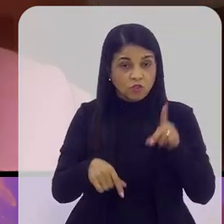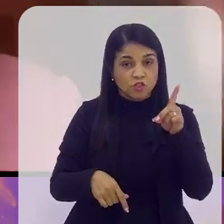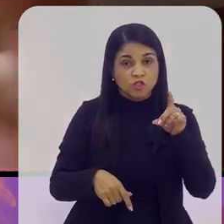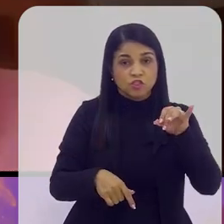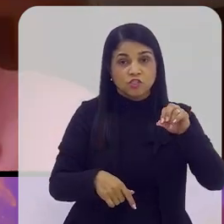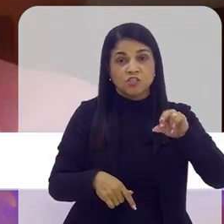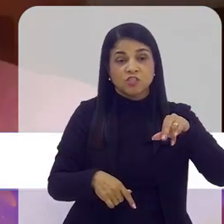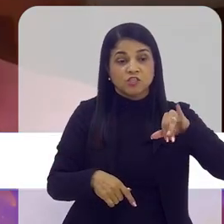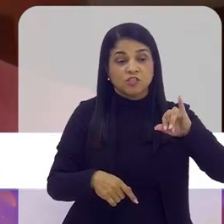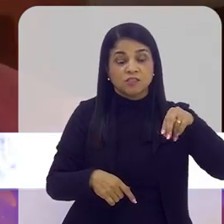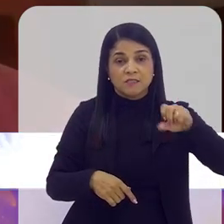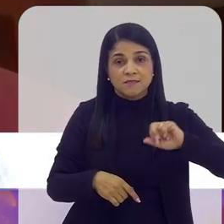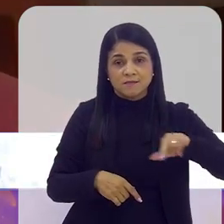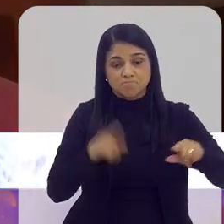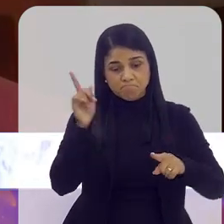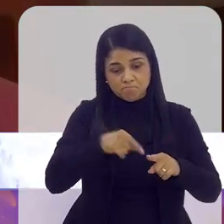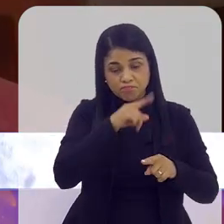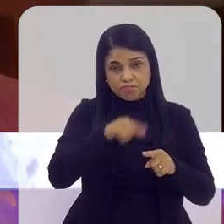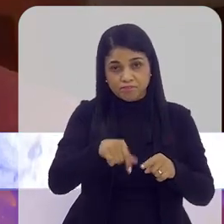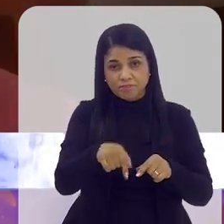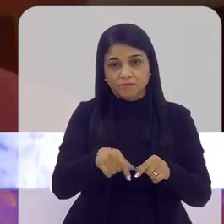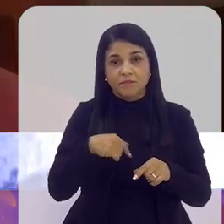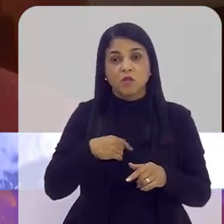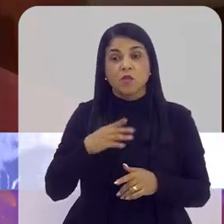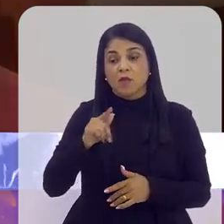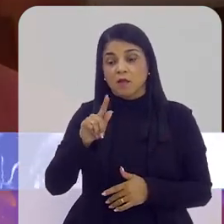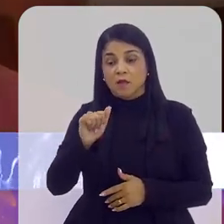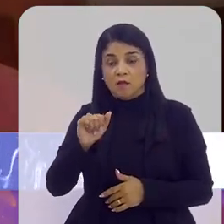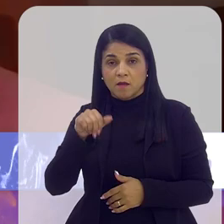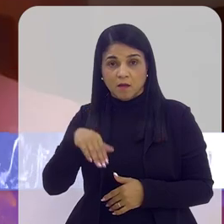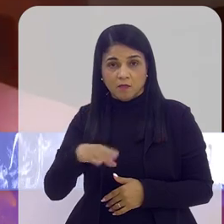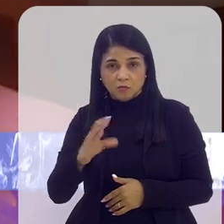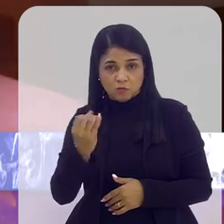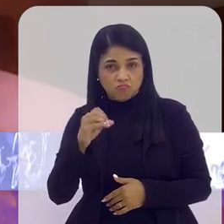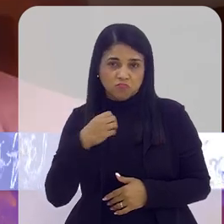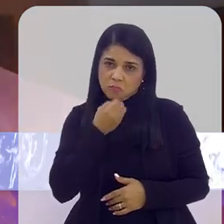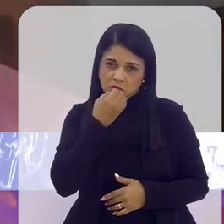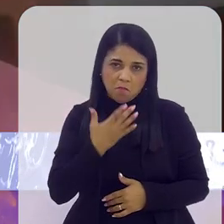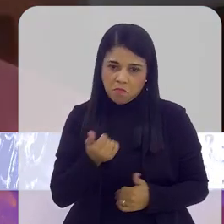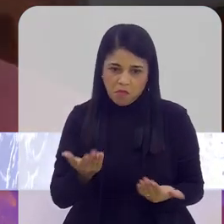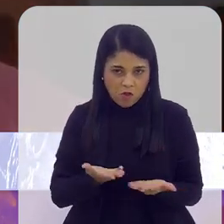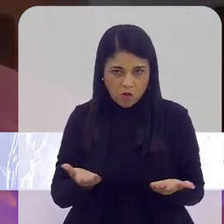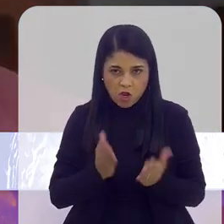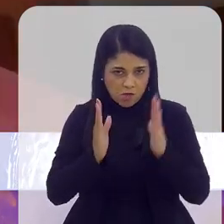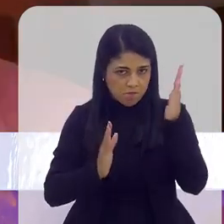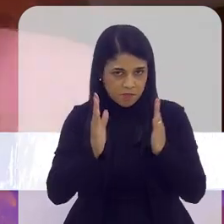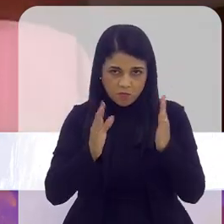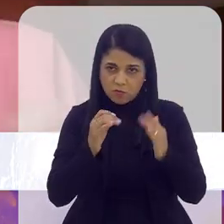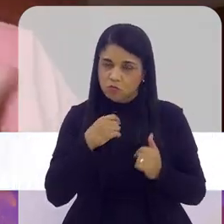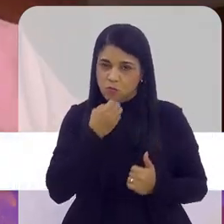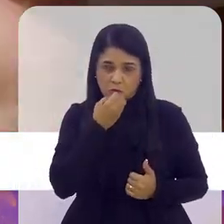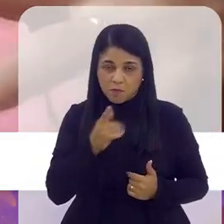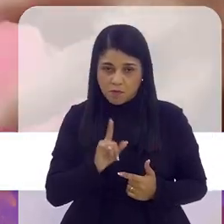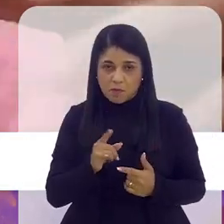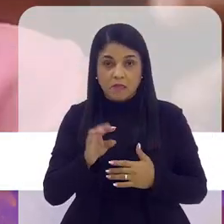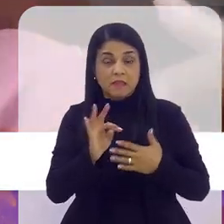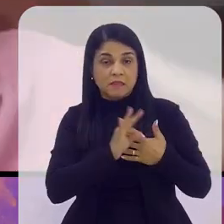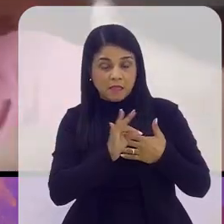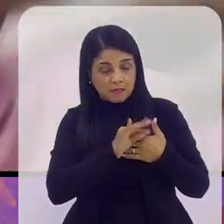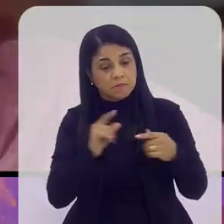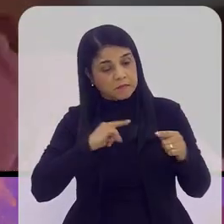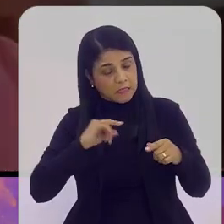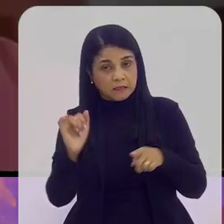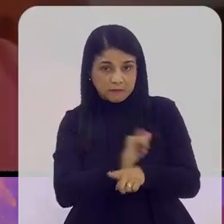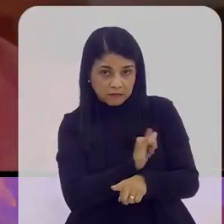Diniz é esquartejado em praça pública no dia seguinte. Até porque o Ganso já viveu uma fase melhor. Hoje não está tão bem assim. Tecnicamente,